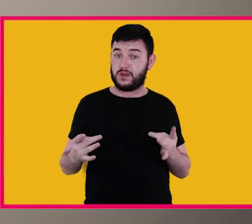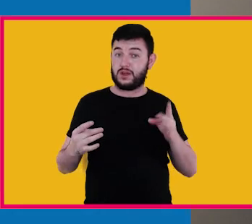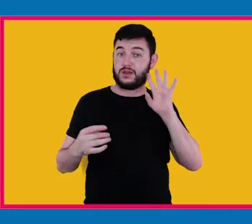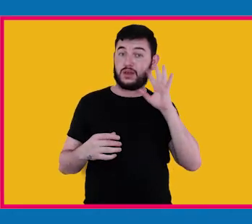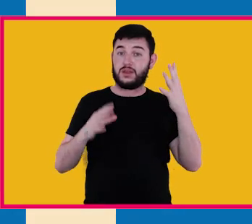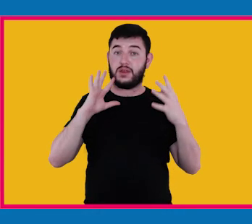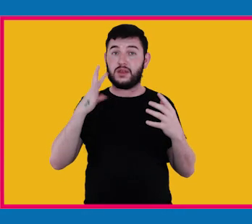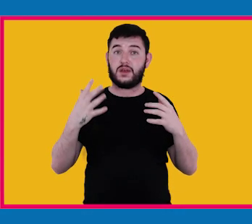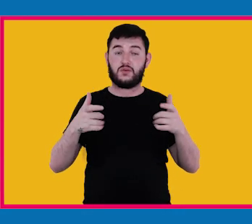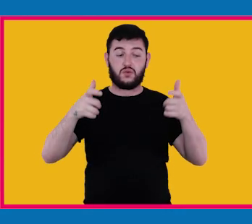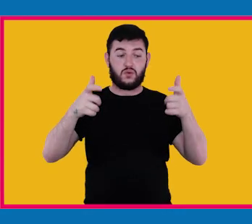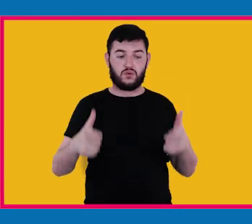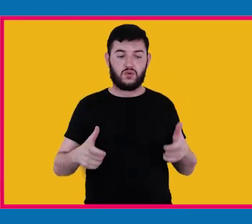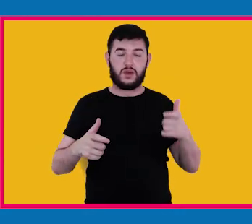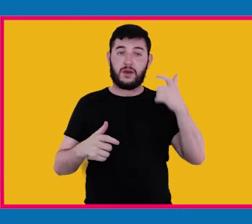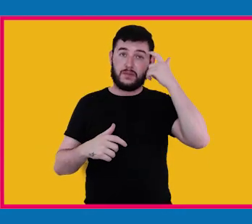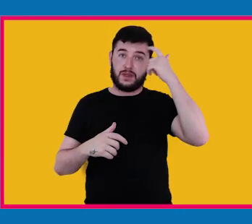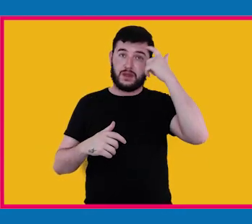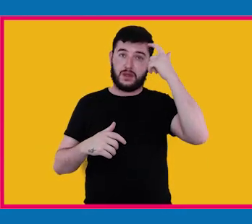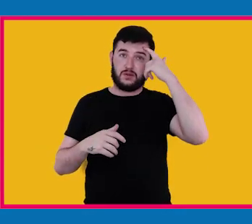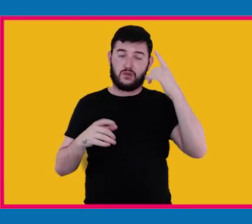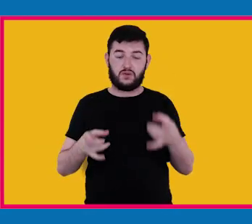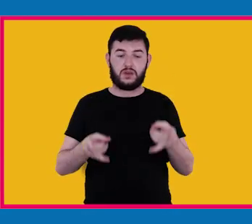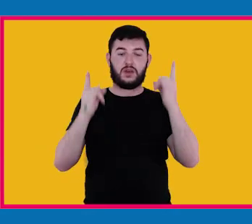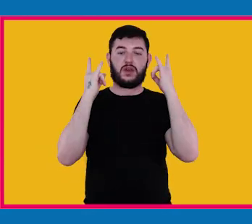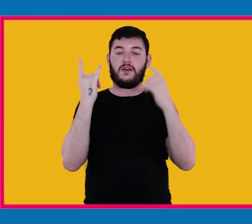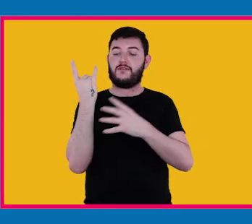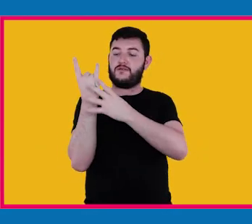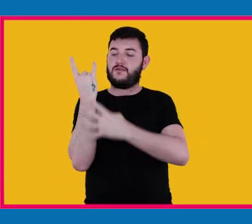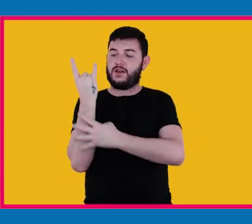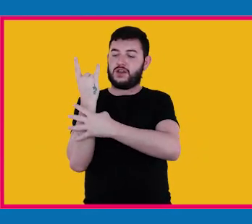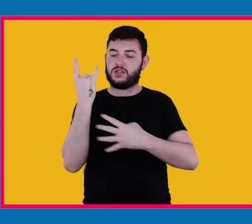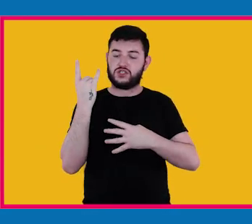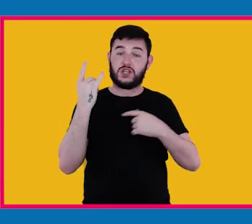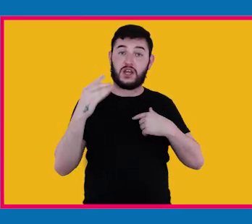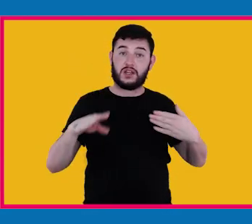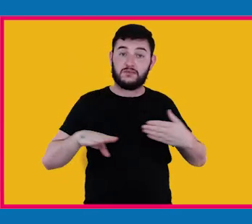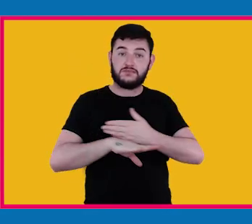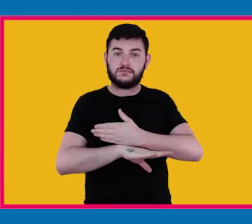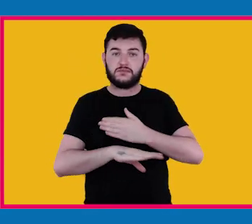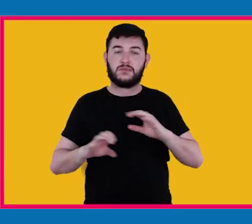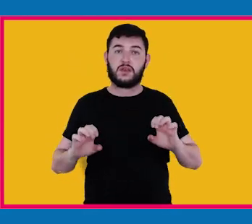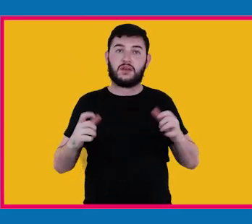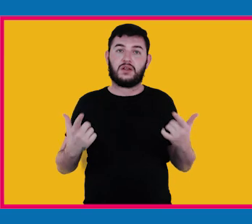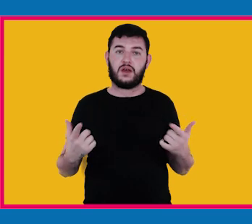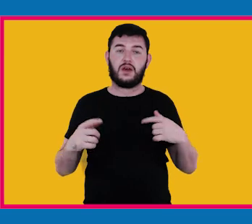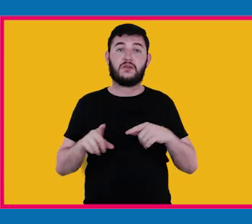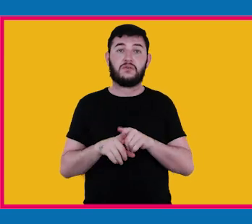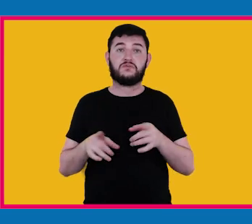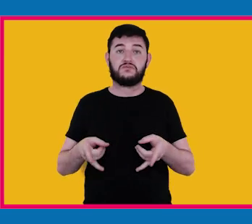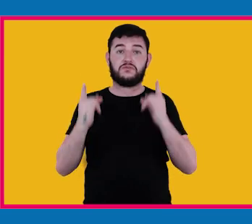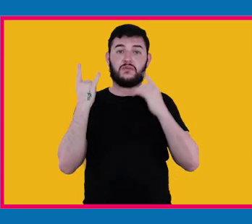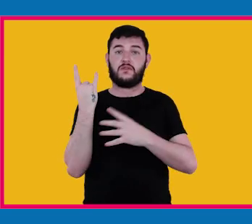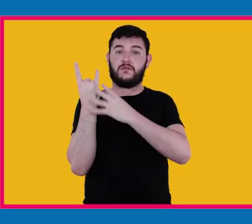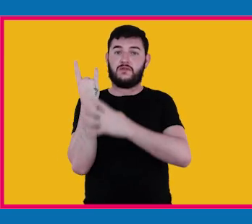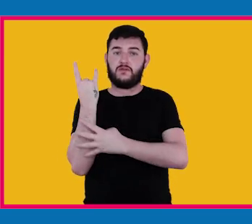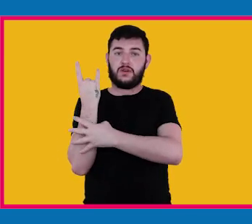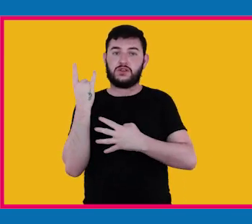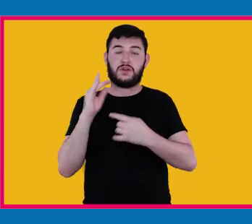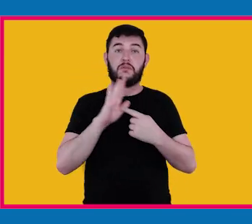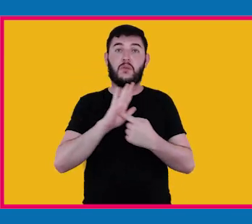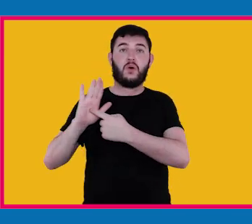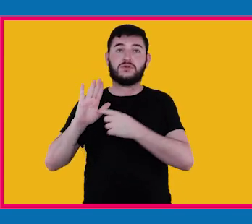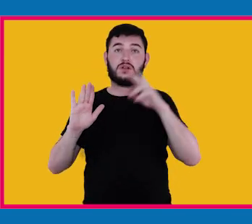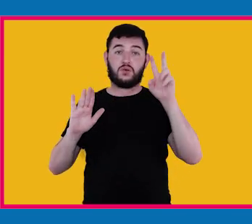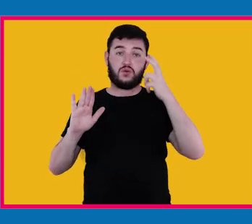locação do edifício é justamente a fachada e o encaminhamento da entrada. Idealmente, a fachada do projeto do CEL foi pensada para comunicar o caráter cultural